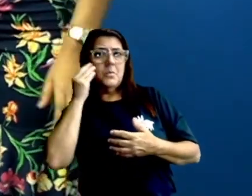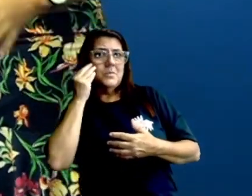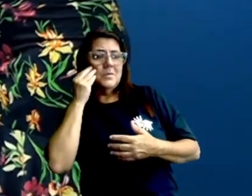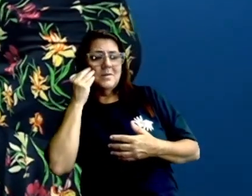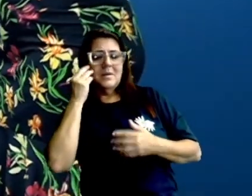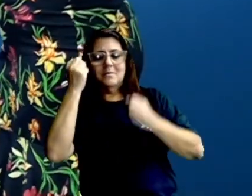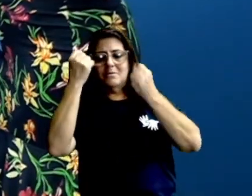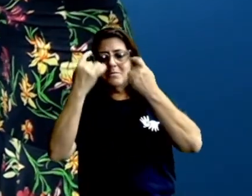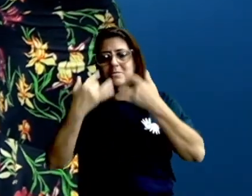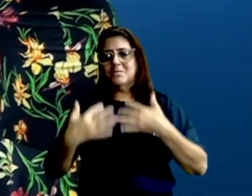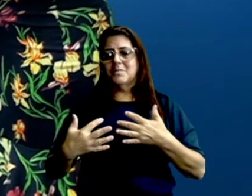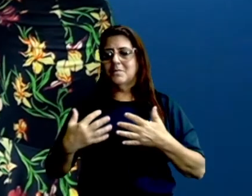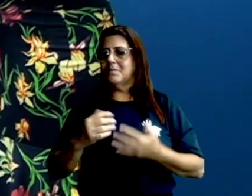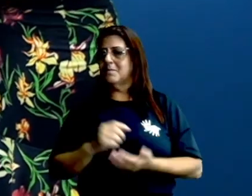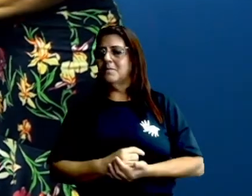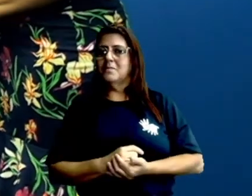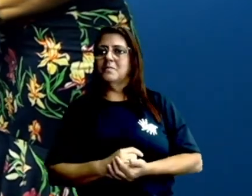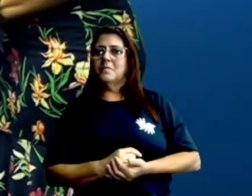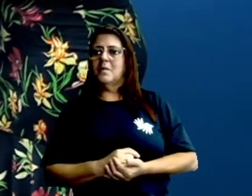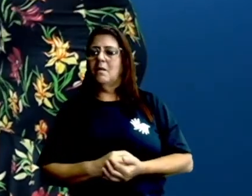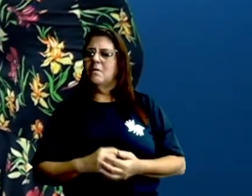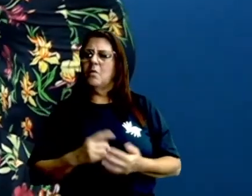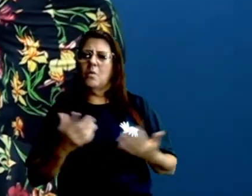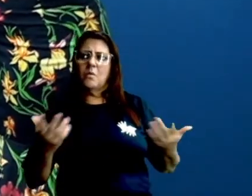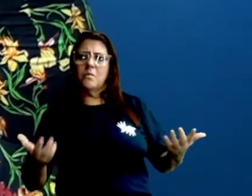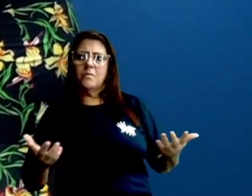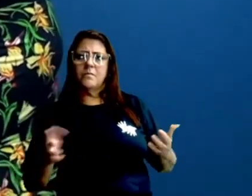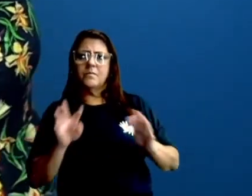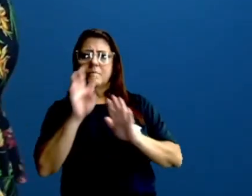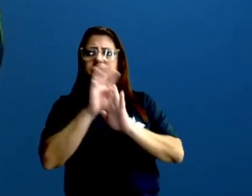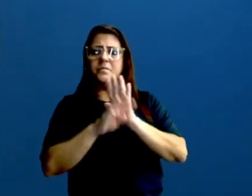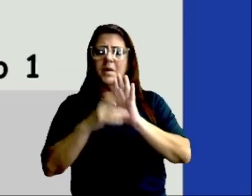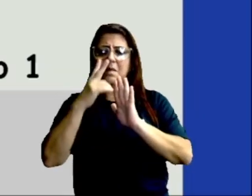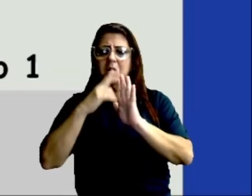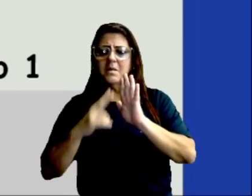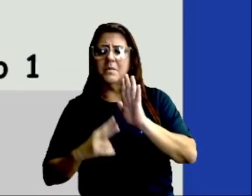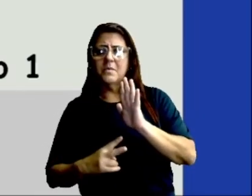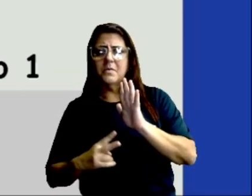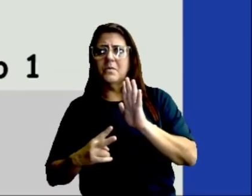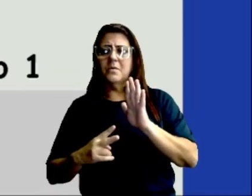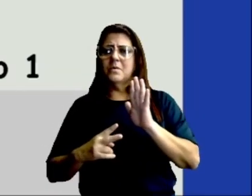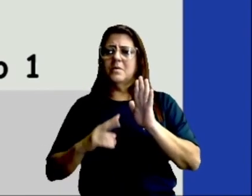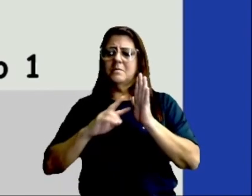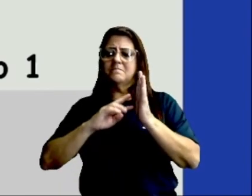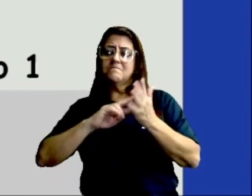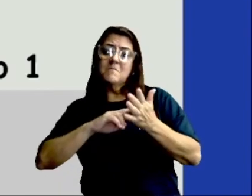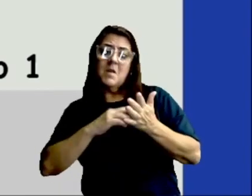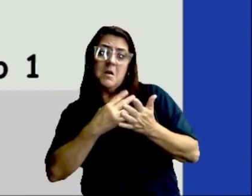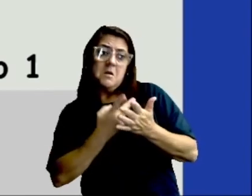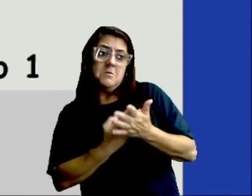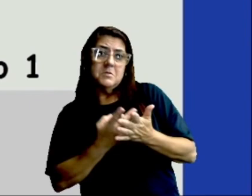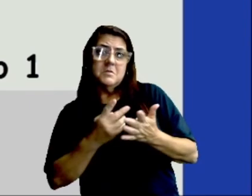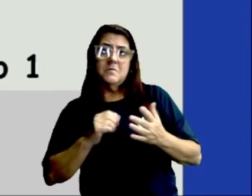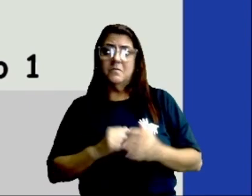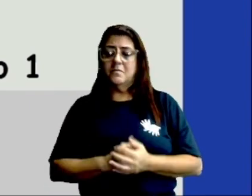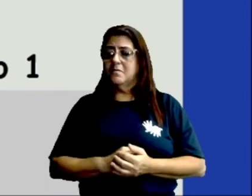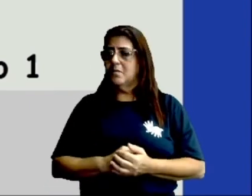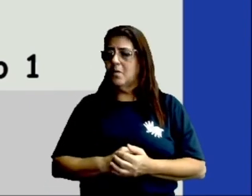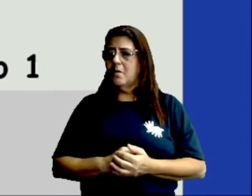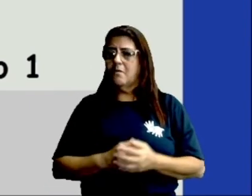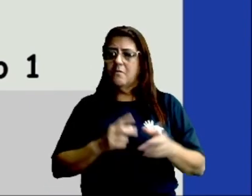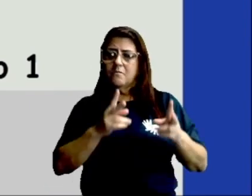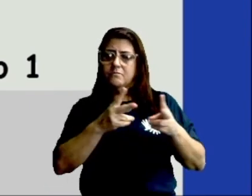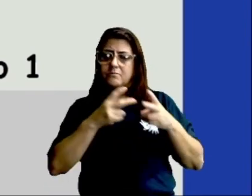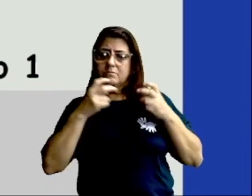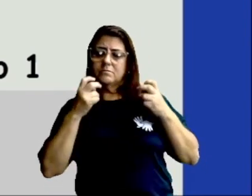vocês. Então vamos aí identificar aí o narrador. De acordo com a leitura que a gente fez, com a sua interpretação, você acha